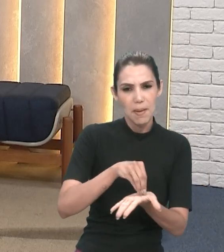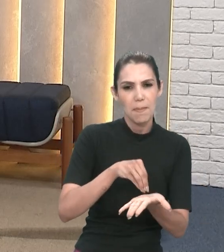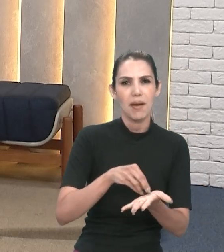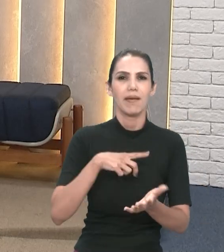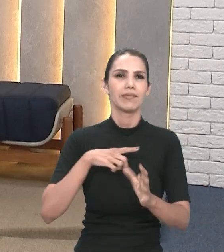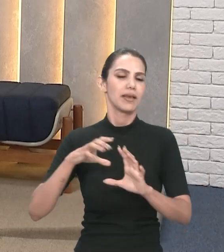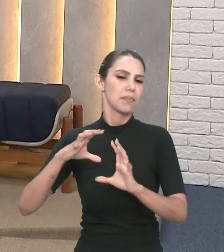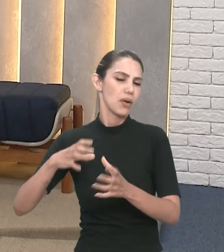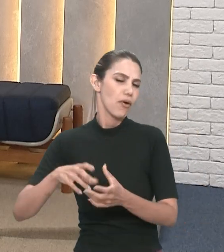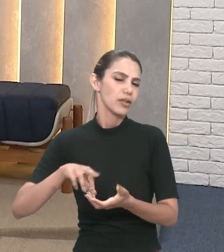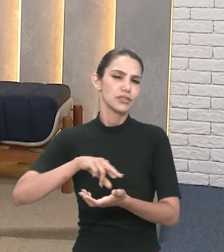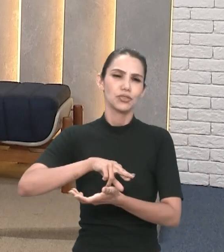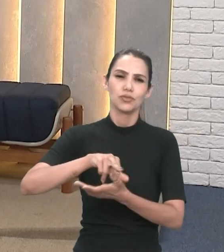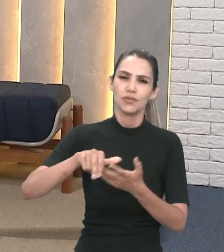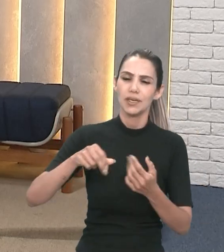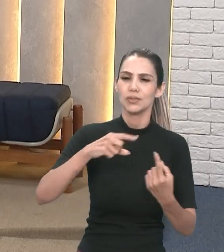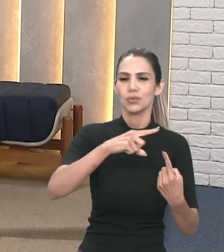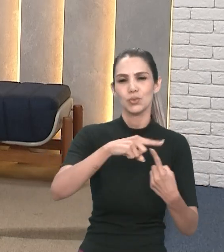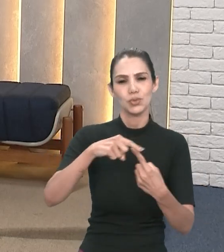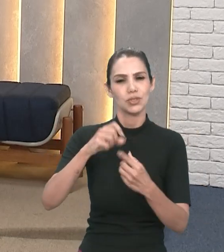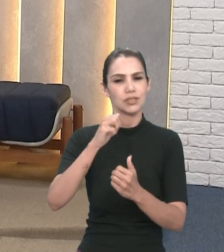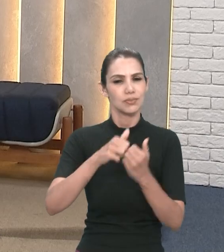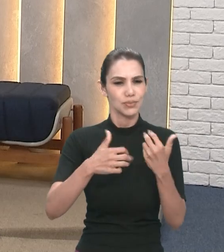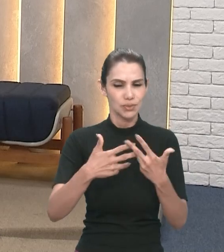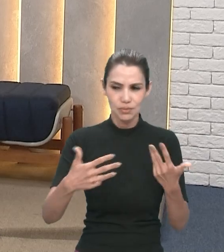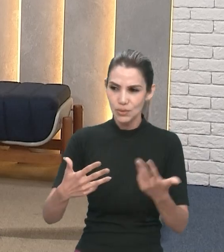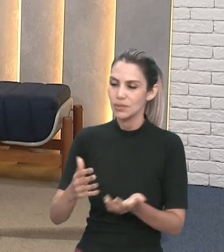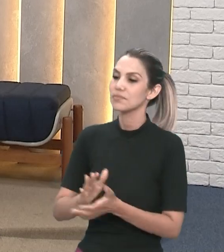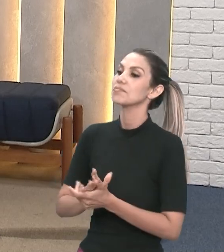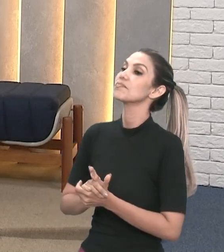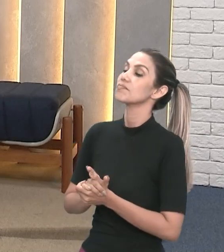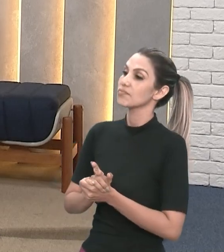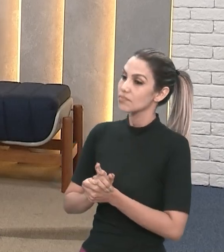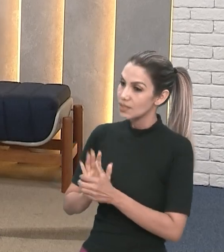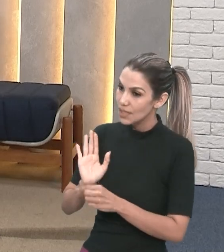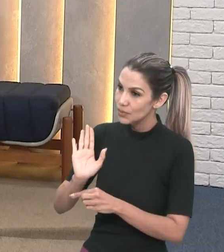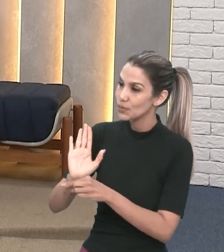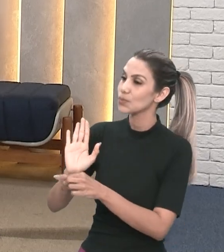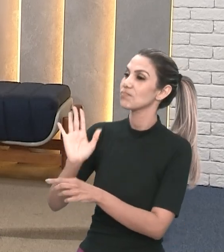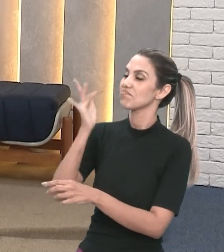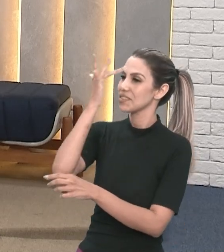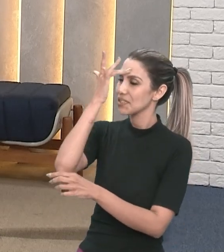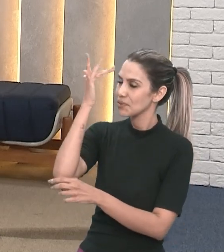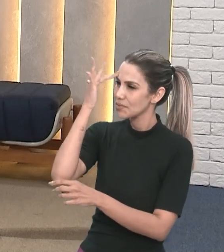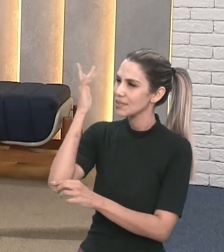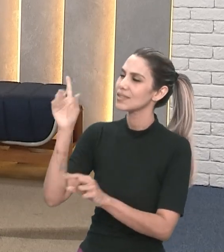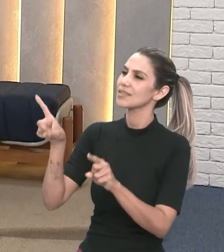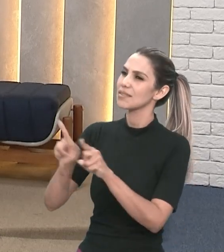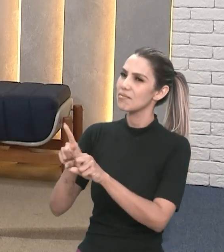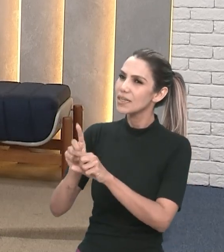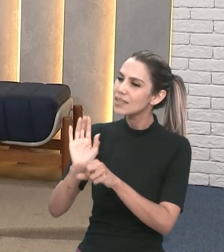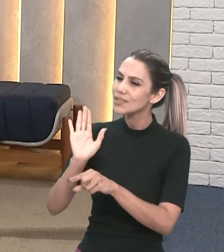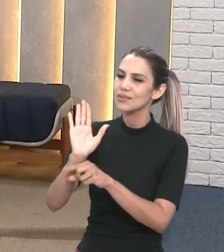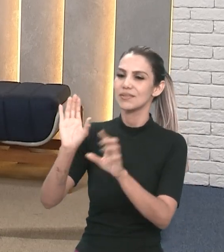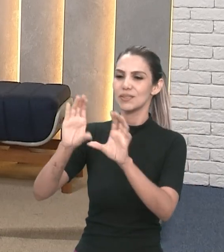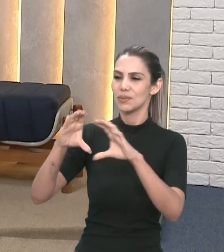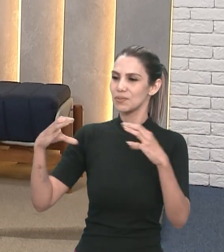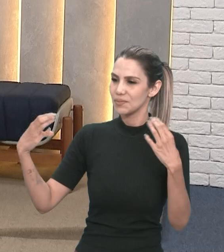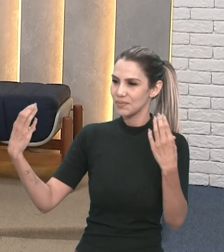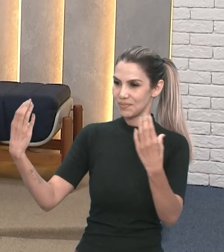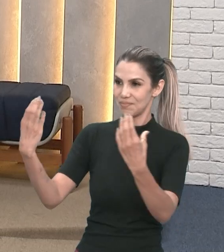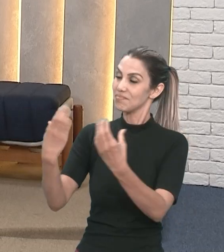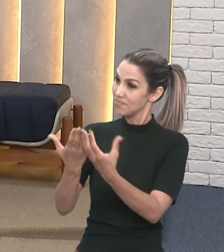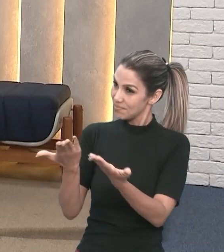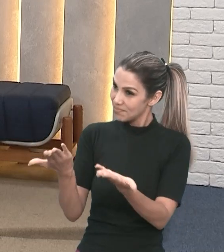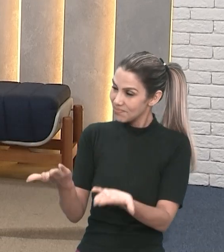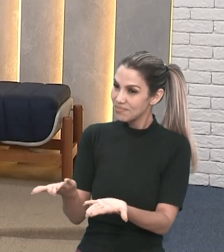né, professor, para essa saúde mental, promovendo um auxílio até para a comunidade, o que a gente